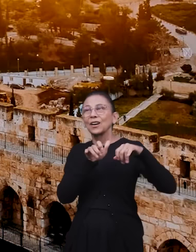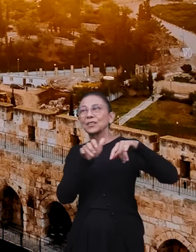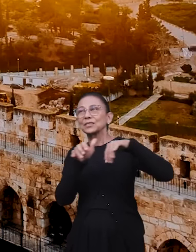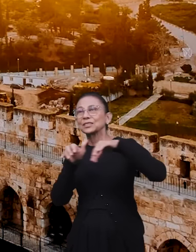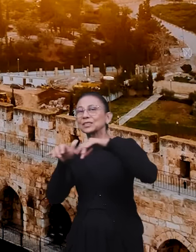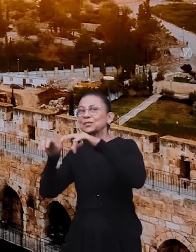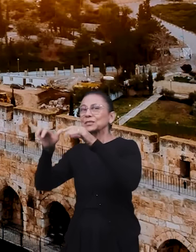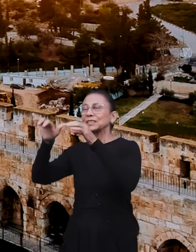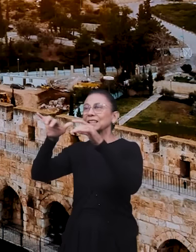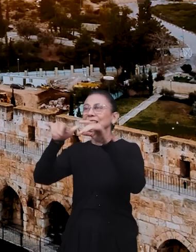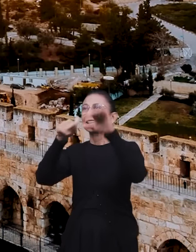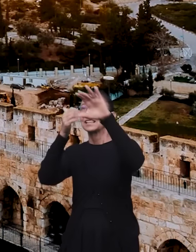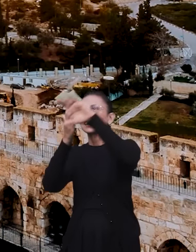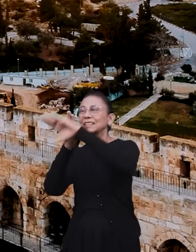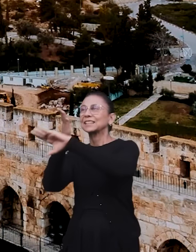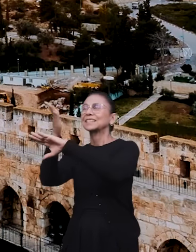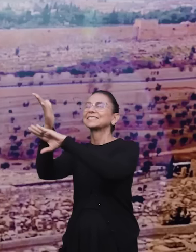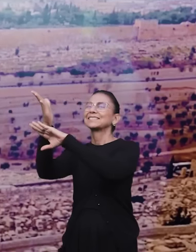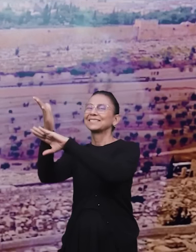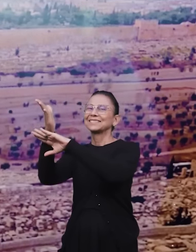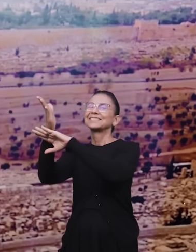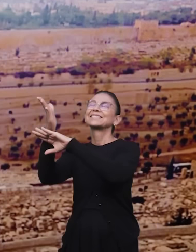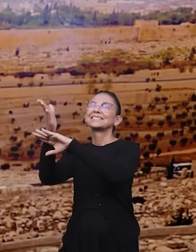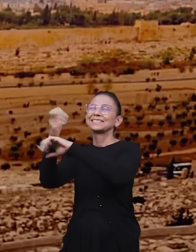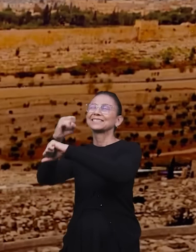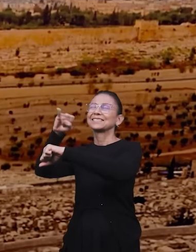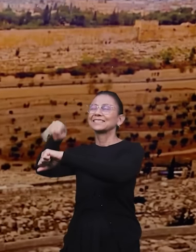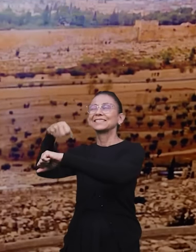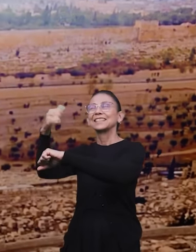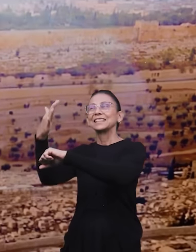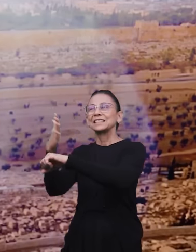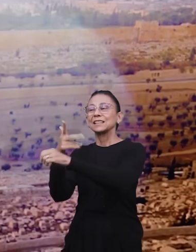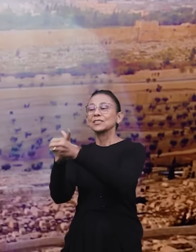estamos da nova Jerusalém,